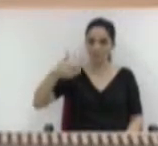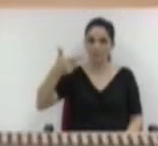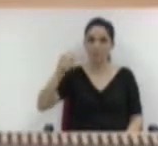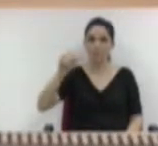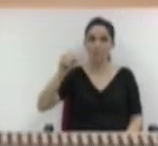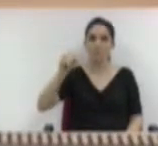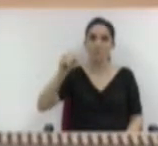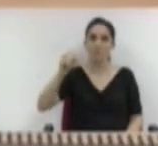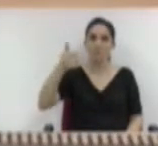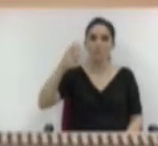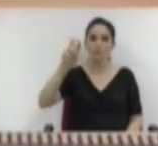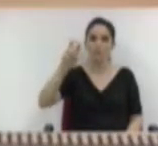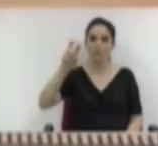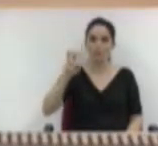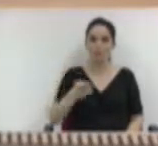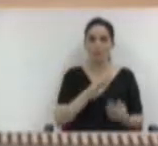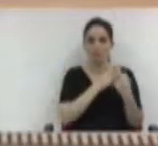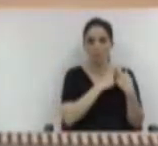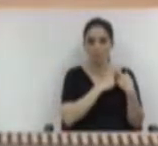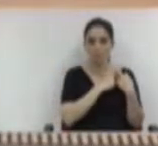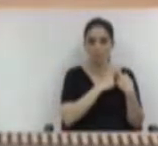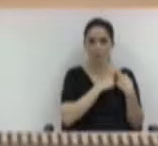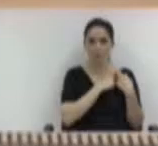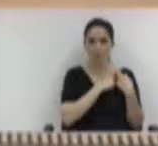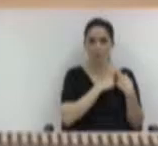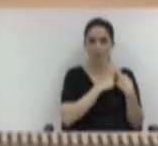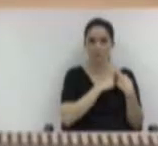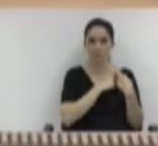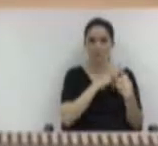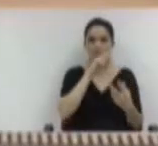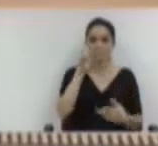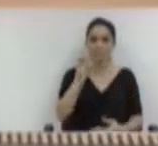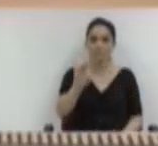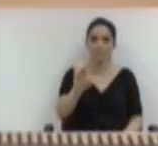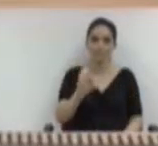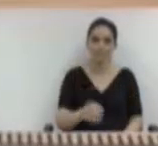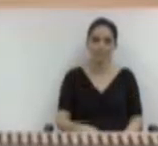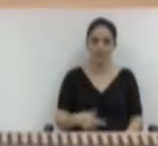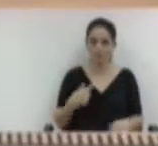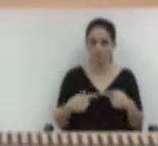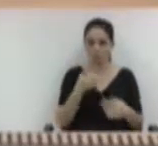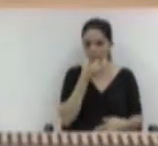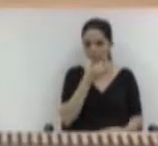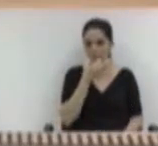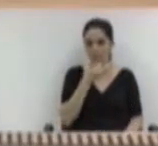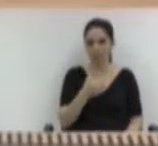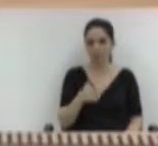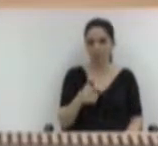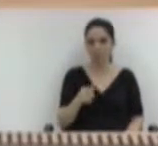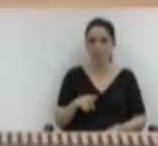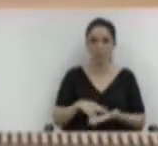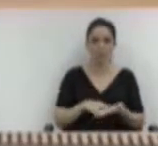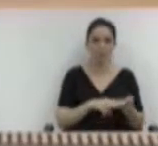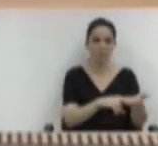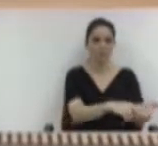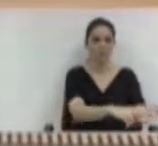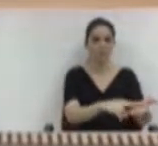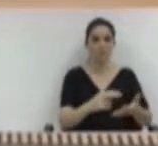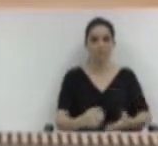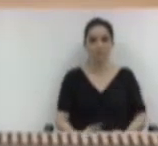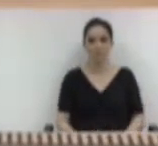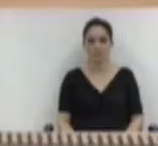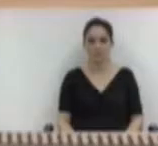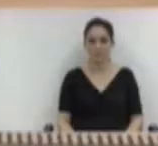926/2015, autor, vereador Zé Damix. Requerimento número 926 em discussão. Não havendo quem queira, encaminhe-se